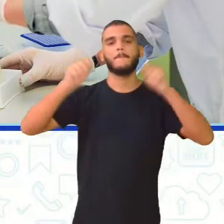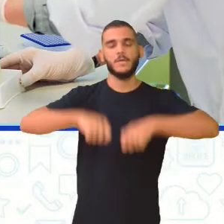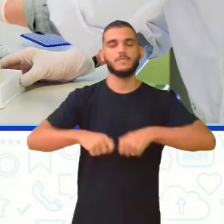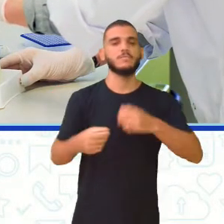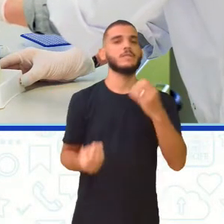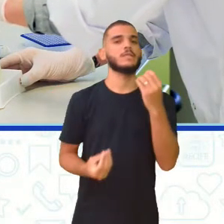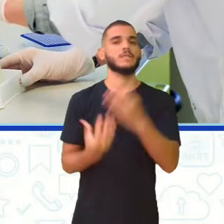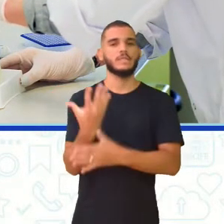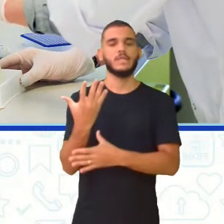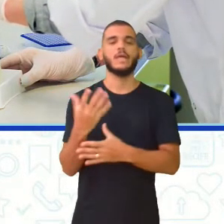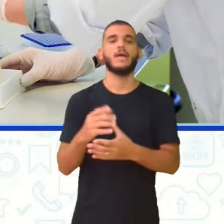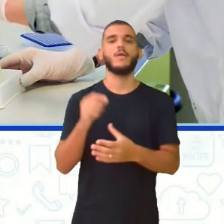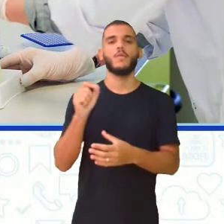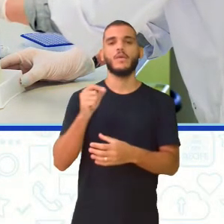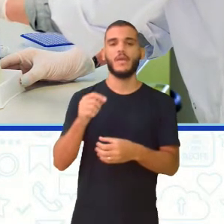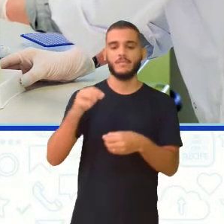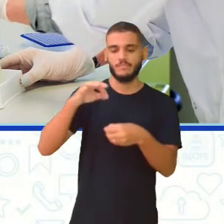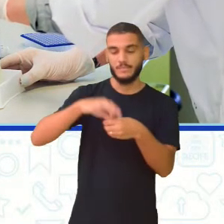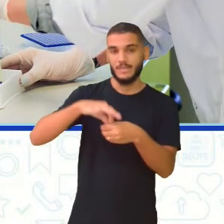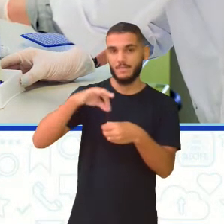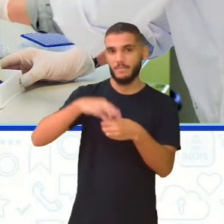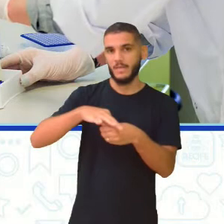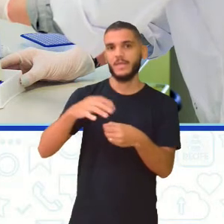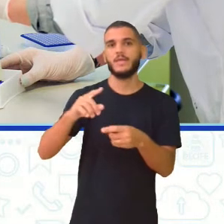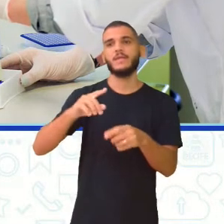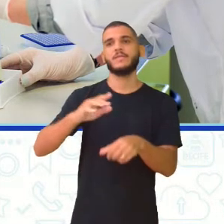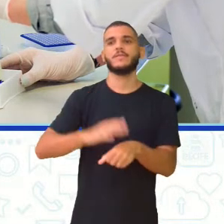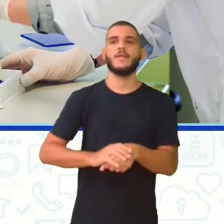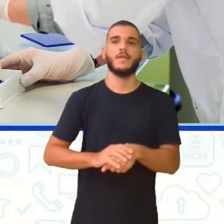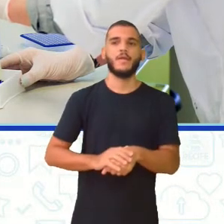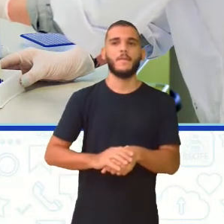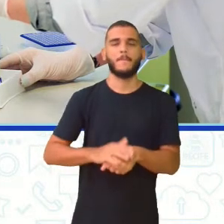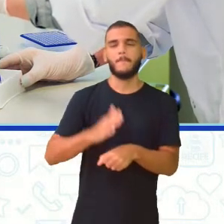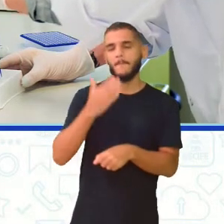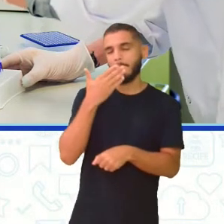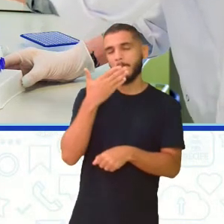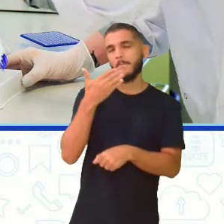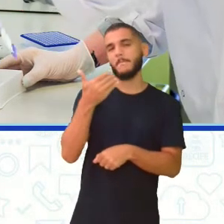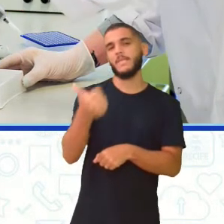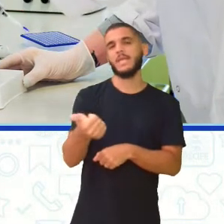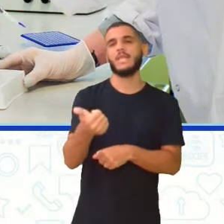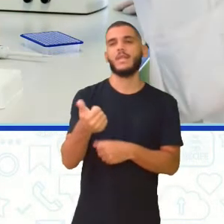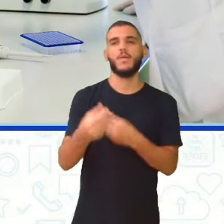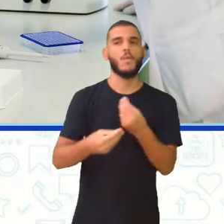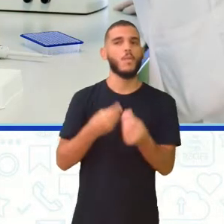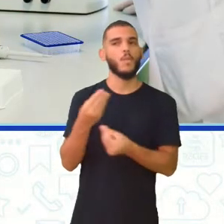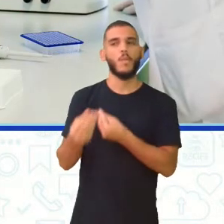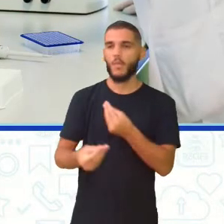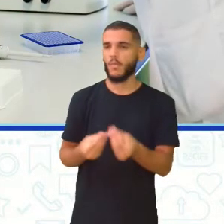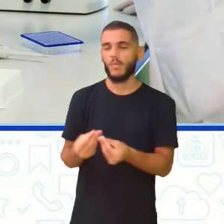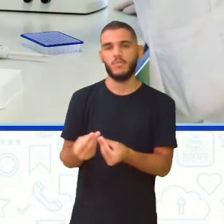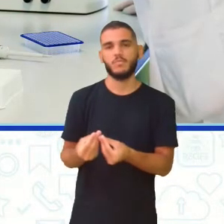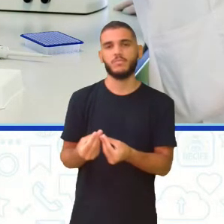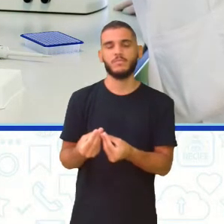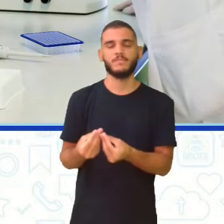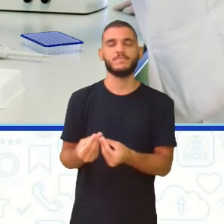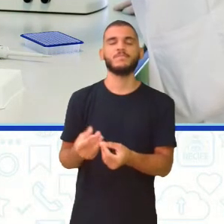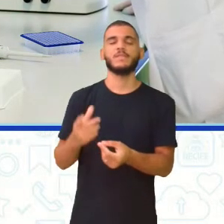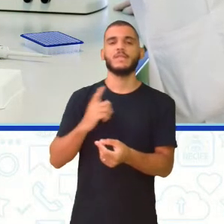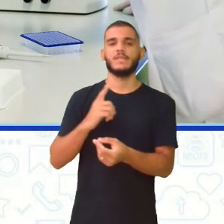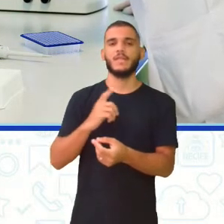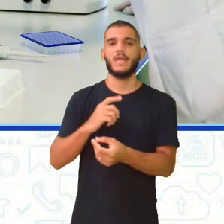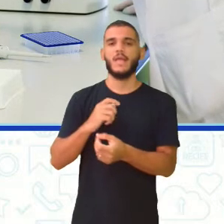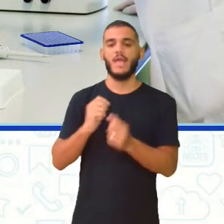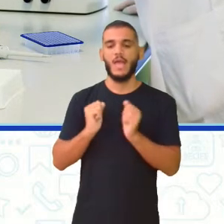desenvolver sementes mais tolerantes ao uso de herbicidas e mais resistentes a pragas, às doenças e até mesmo mudanças